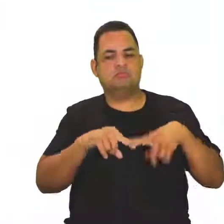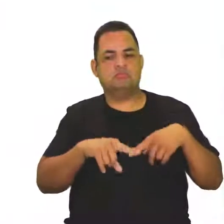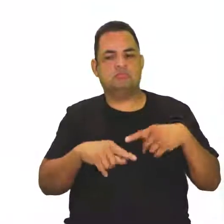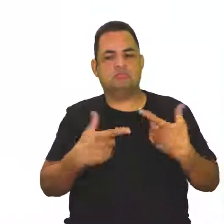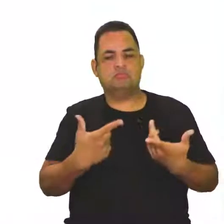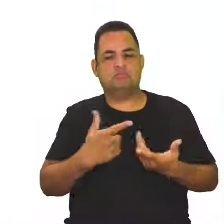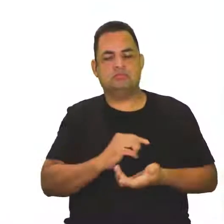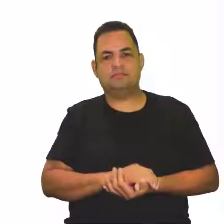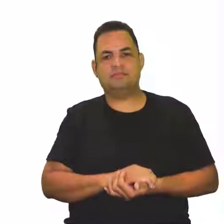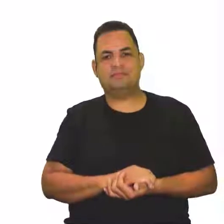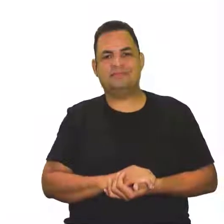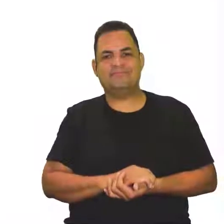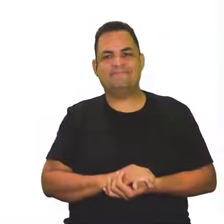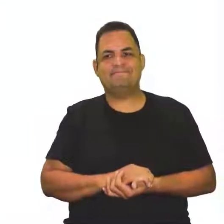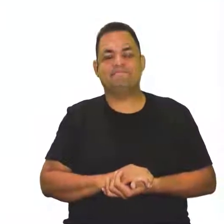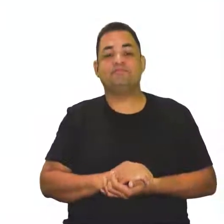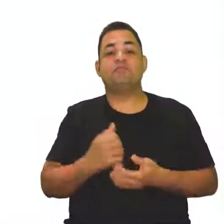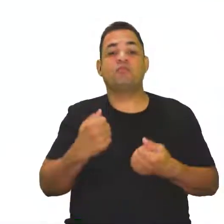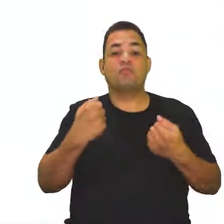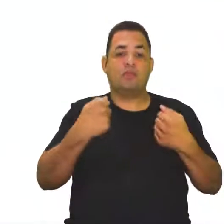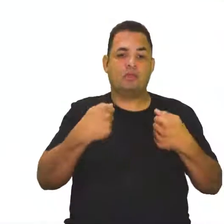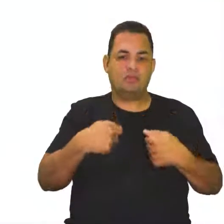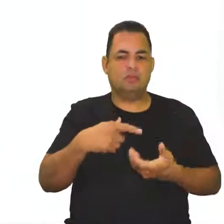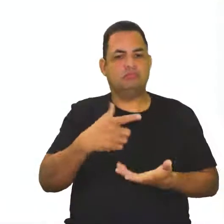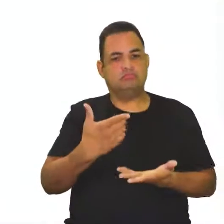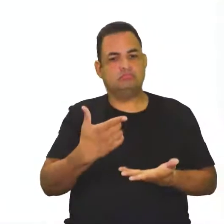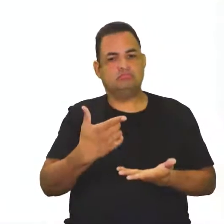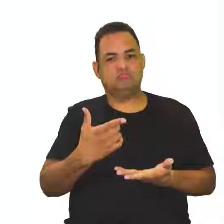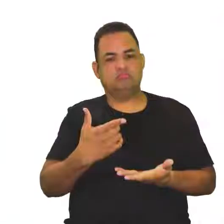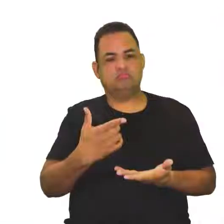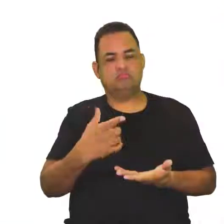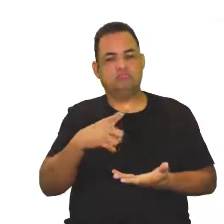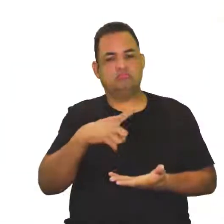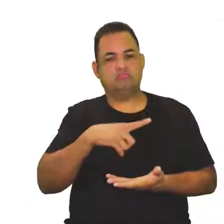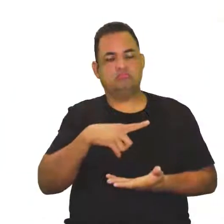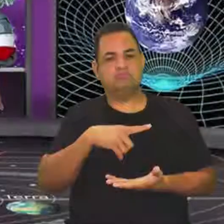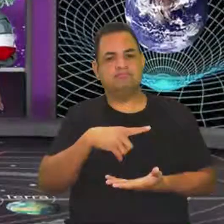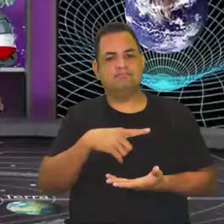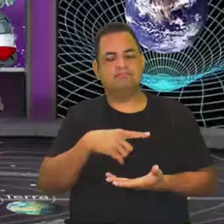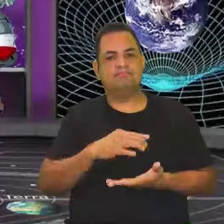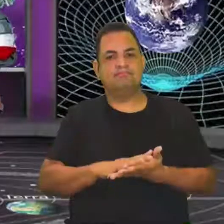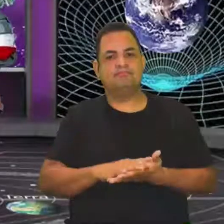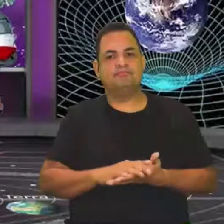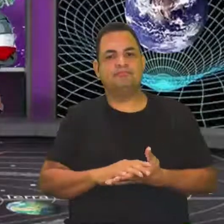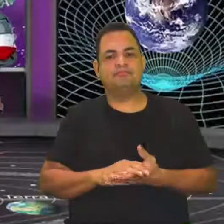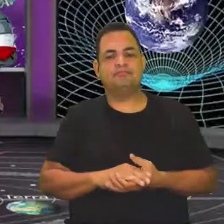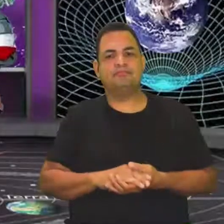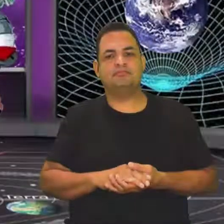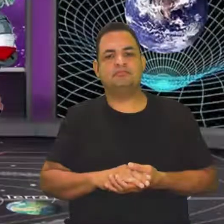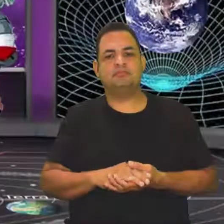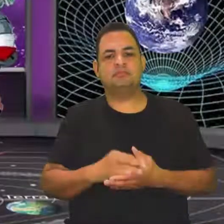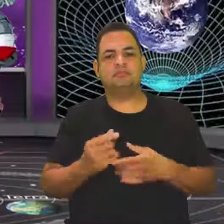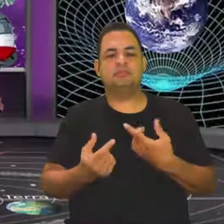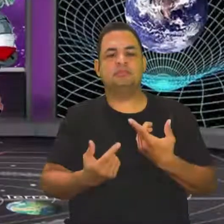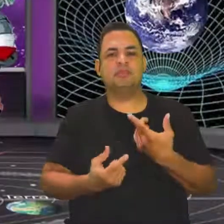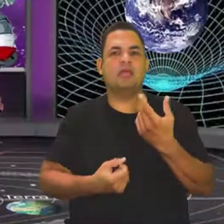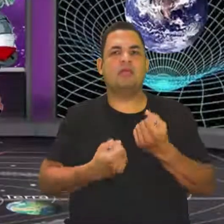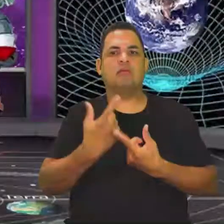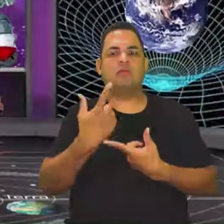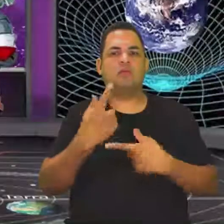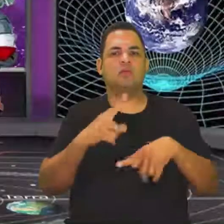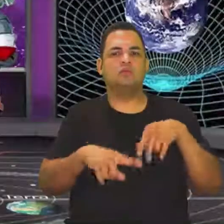o que acontece? Pode ocorrer, assim, pessoal, olha só, alguns materiais, eles